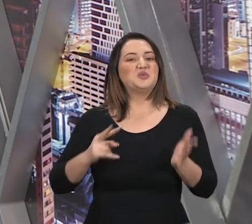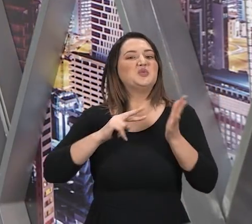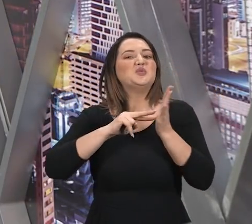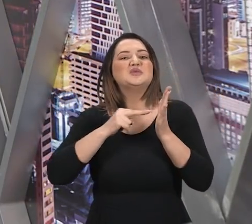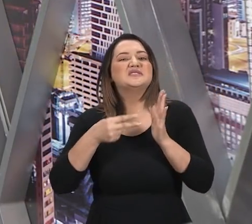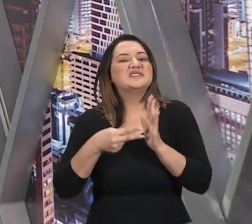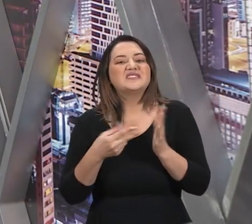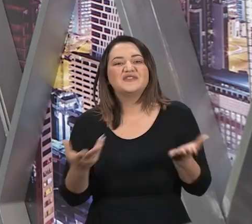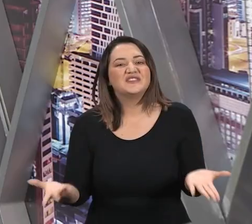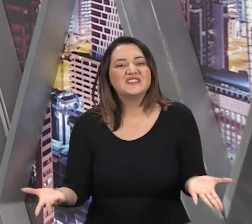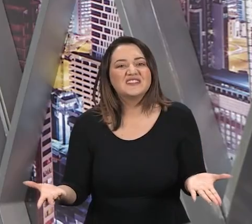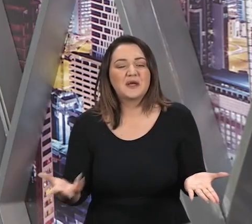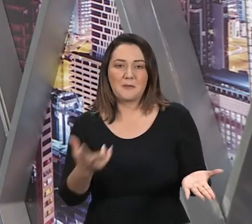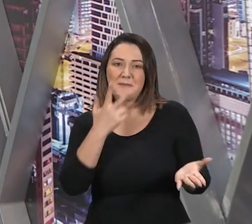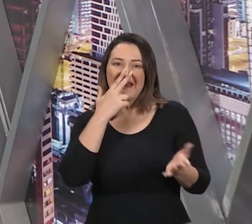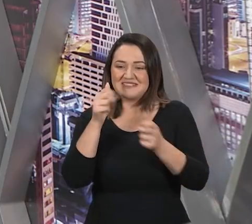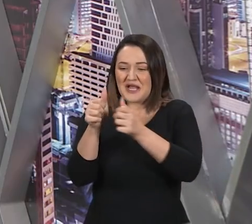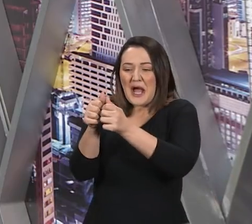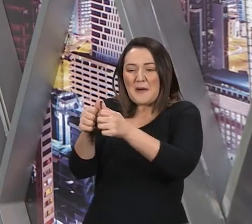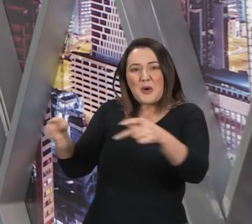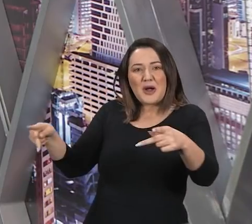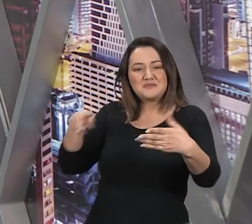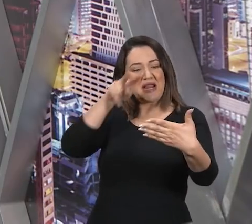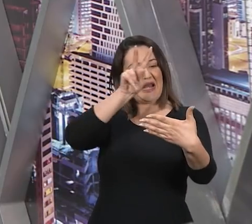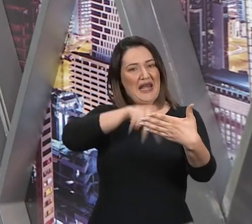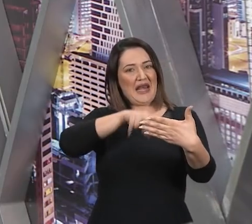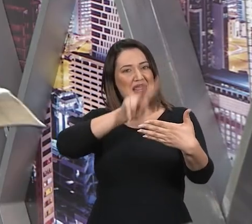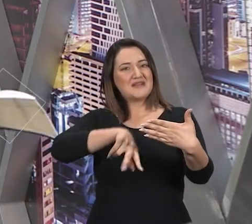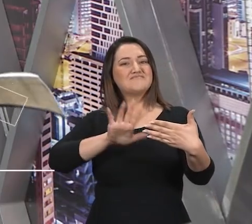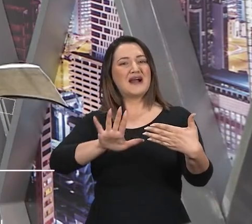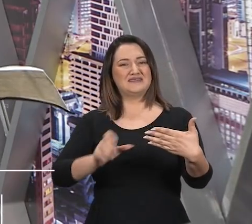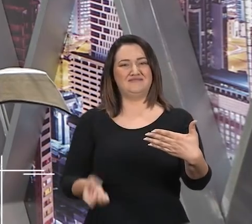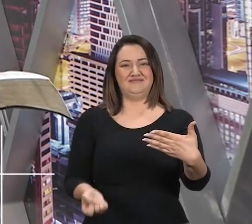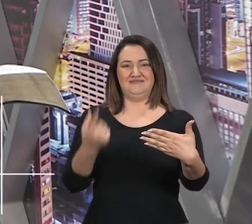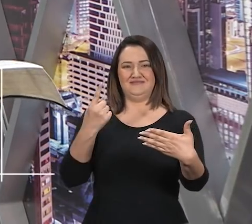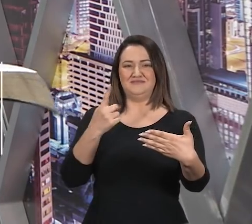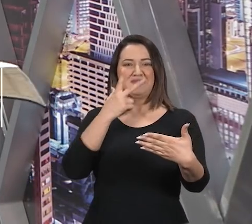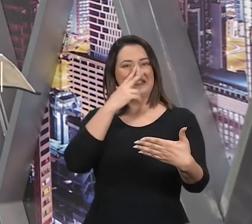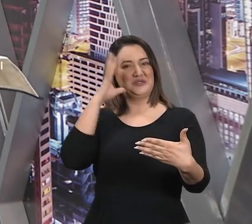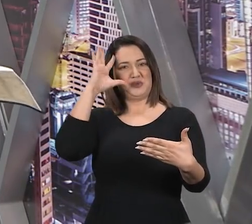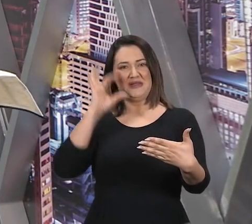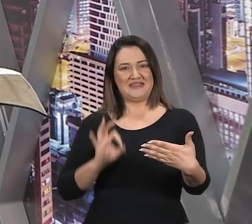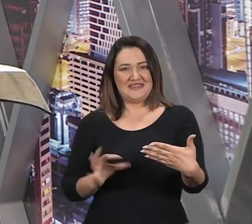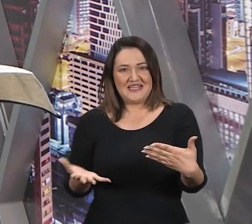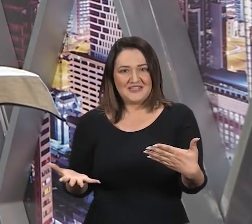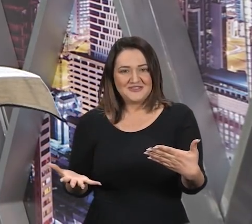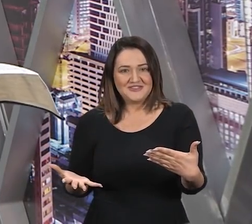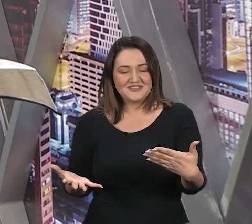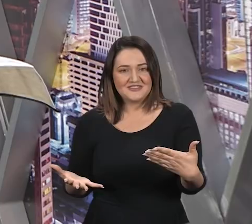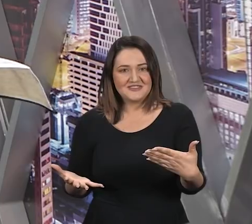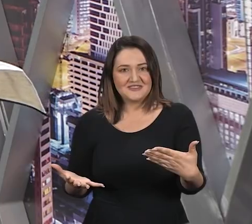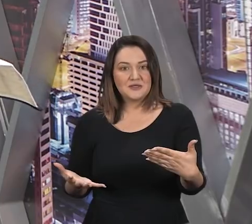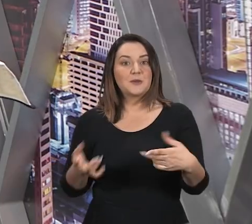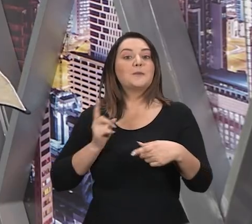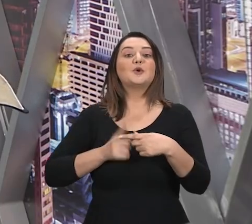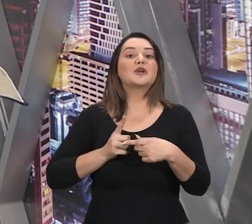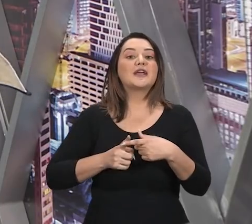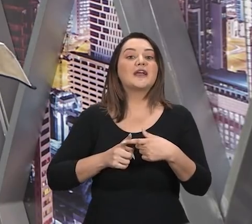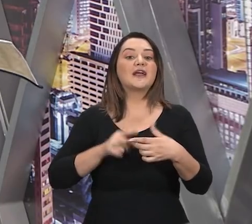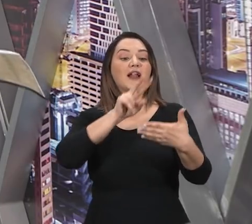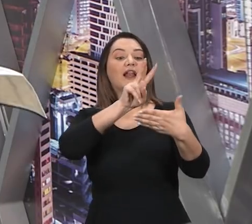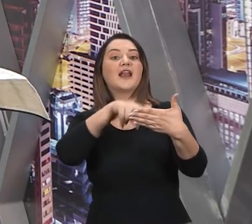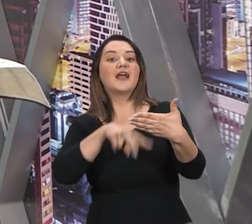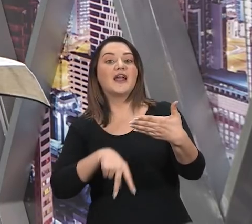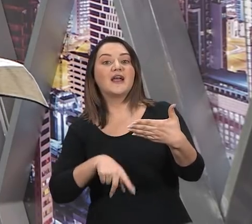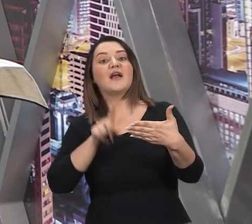quê? Então, o que significa isso? Você viu que o Apocalipse a gente lê uma coisa, mas não entende do